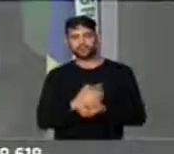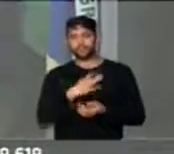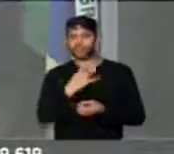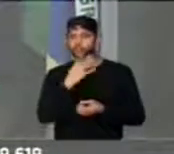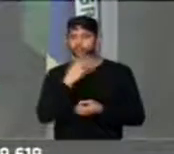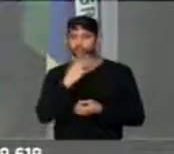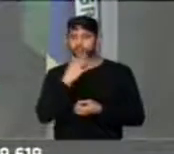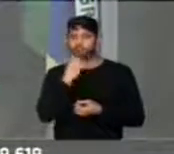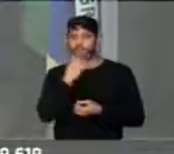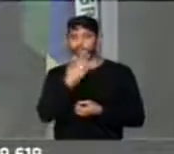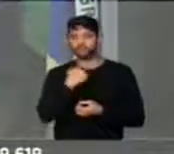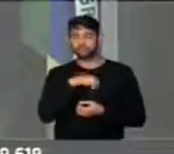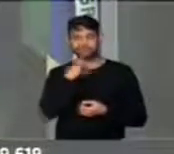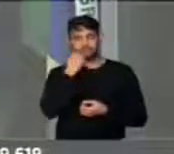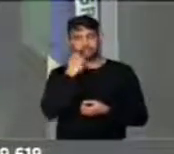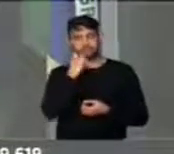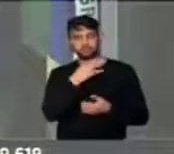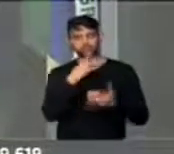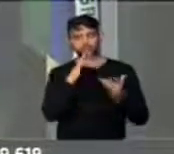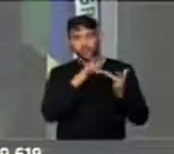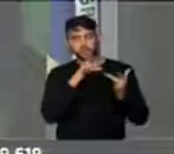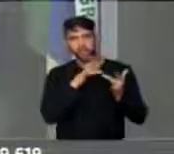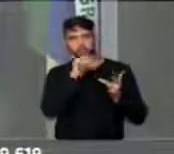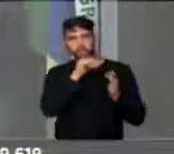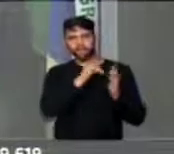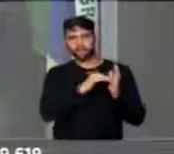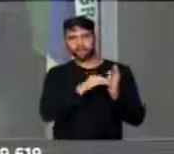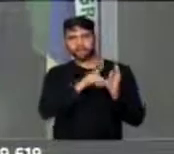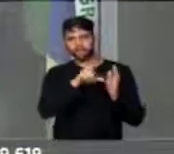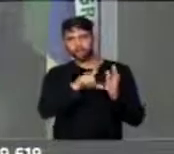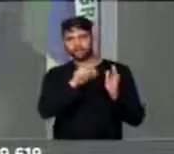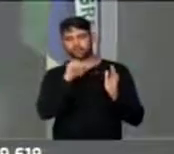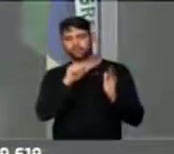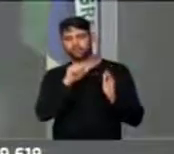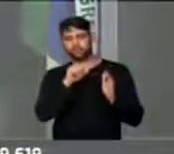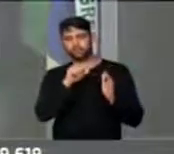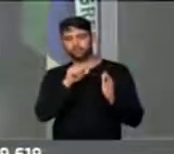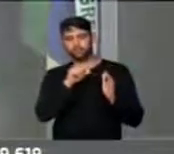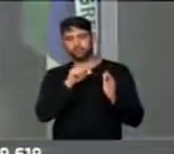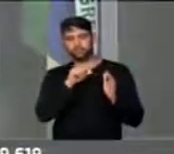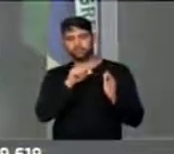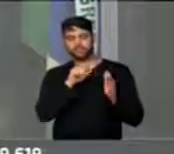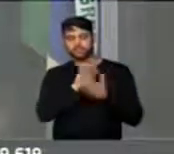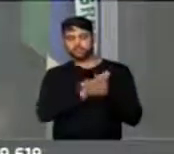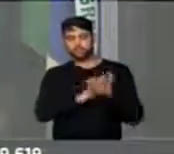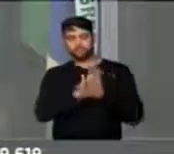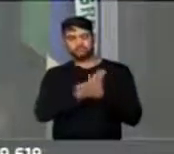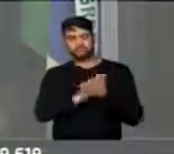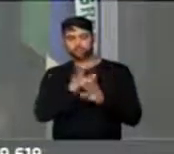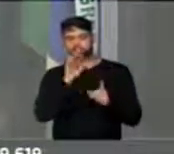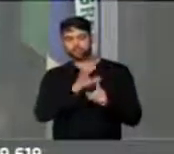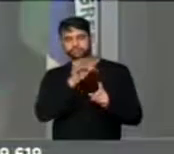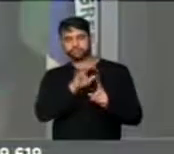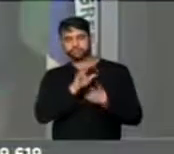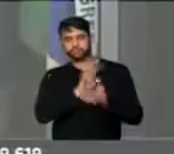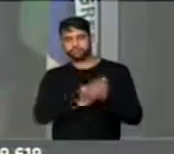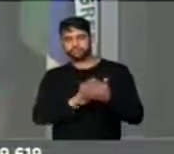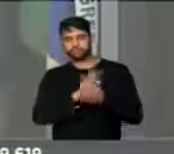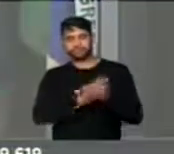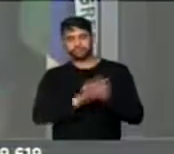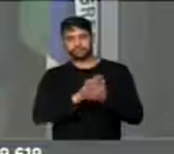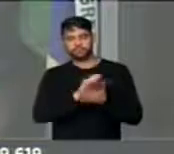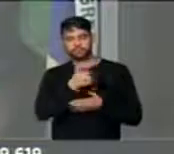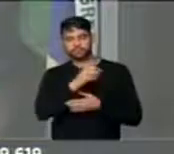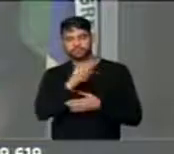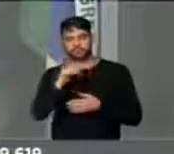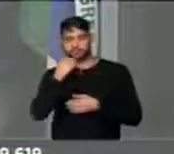Conhecia muito bem os senadores e escolheu, sem pressão, 6 senadores